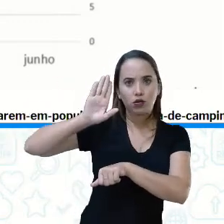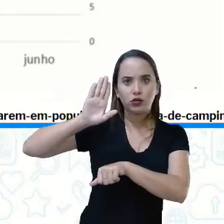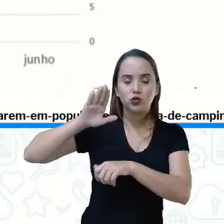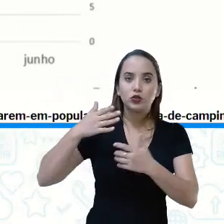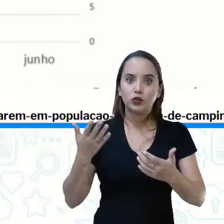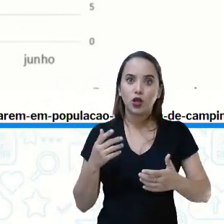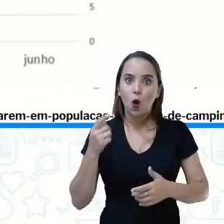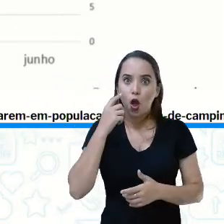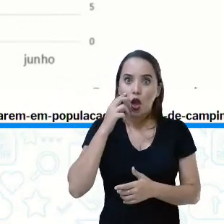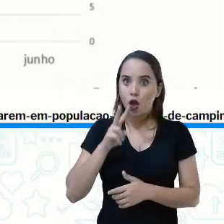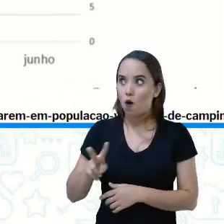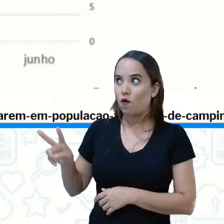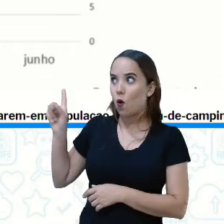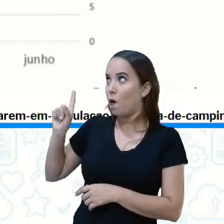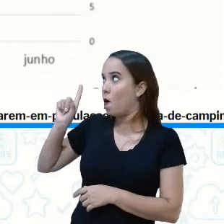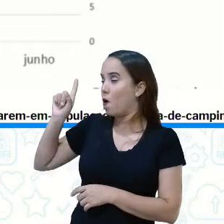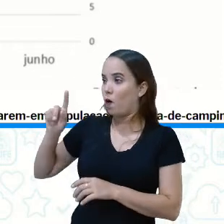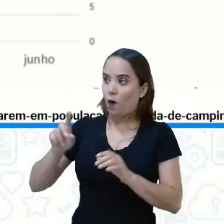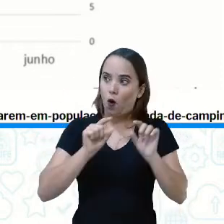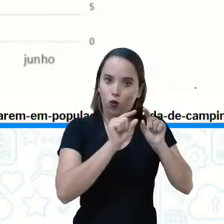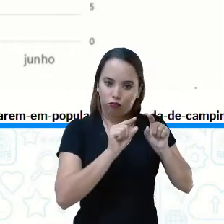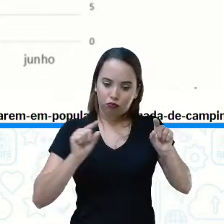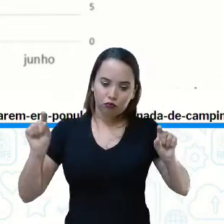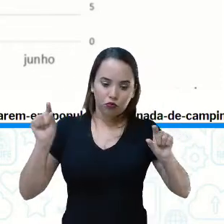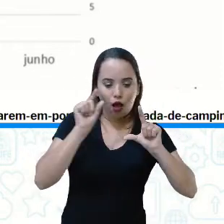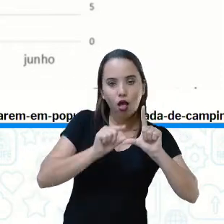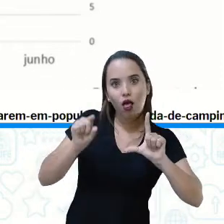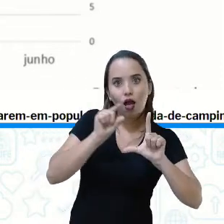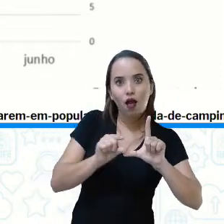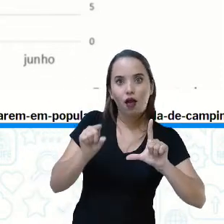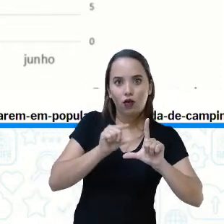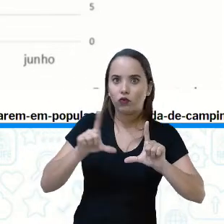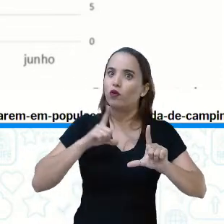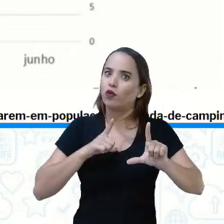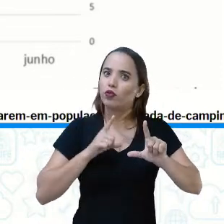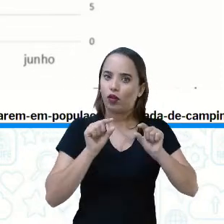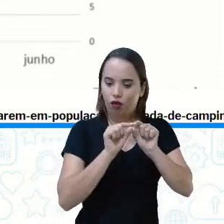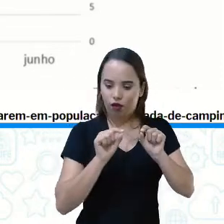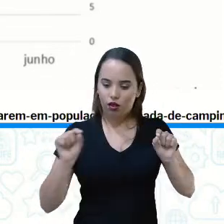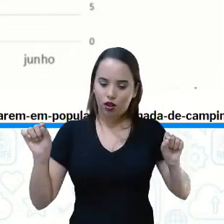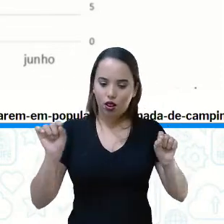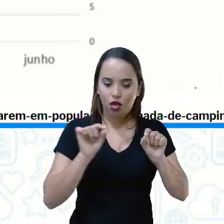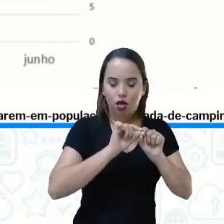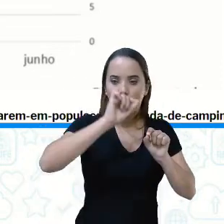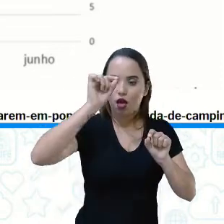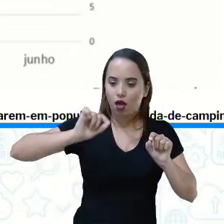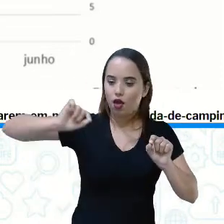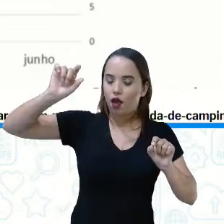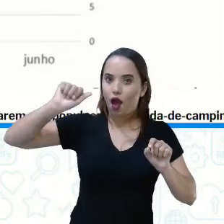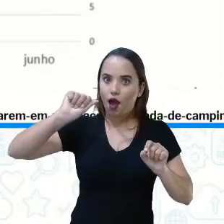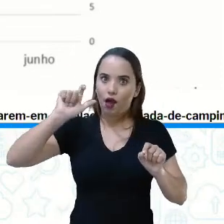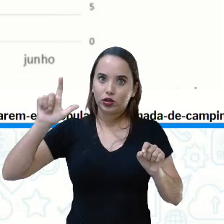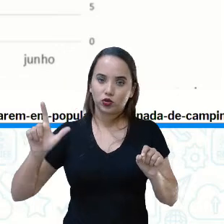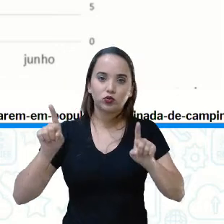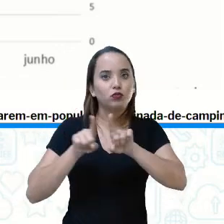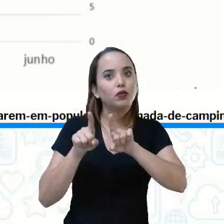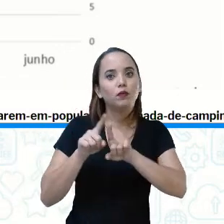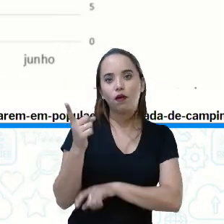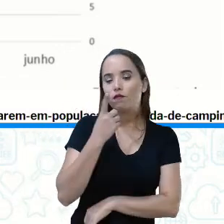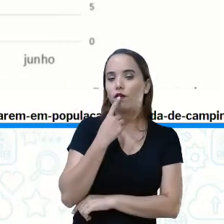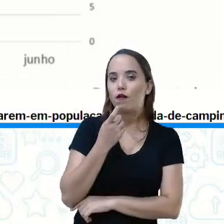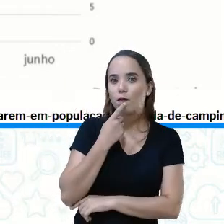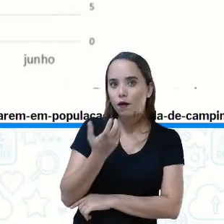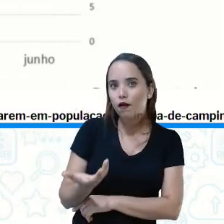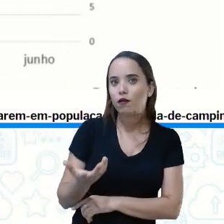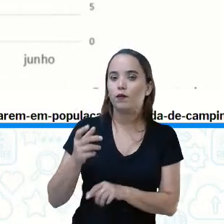Eu estou vendo nesse gráfico que eu tenho uma linha azul e tenho uma linha vermelha. A linha azul representa cobertura vacinal, ou seja, a